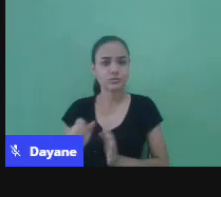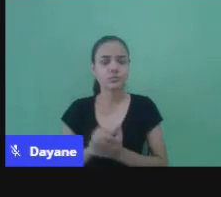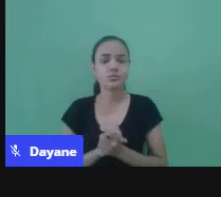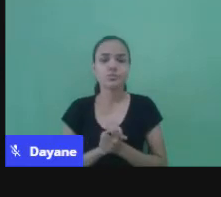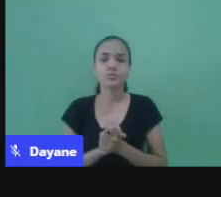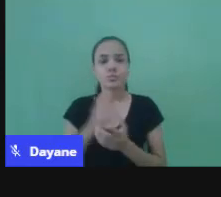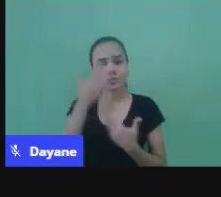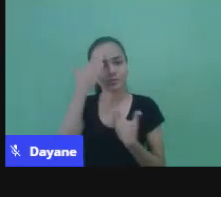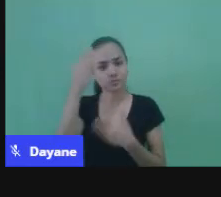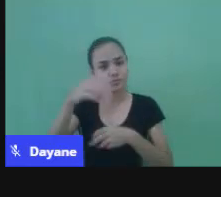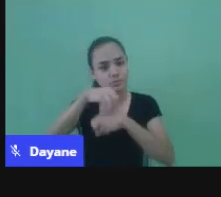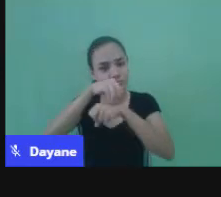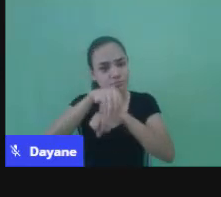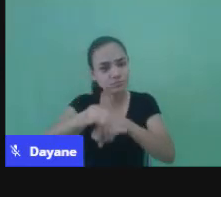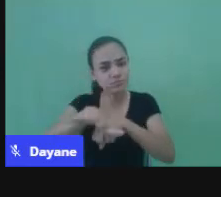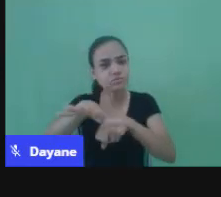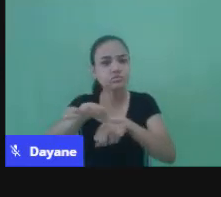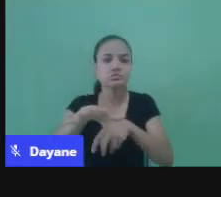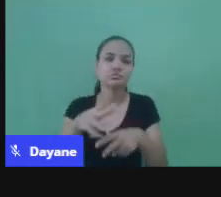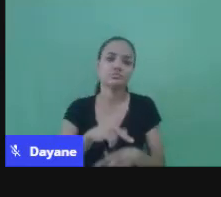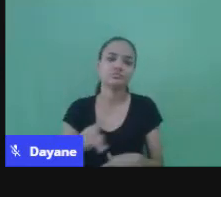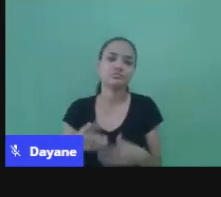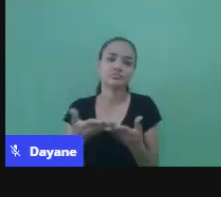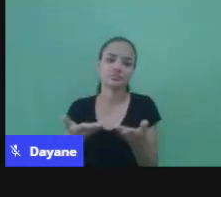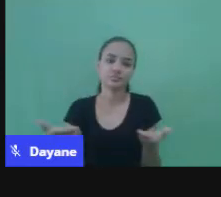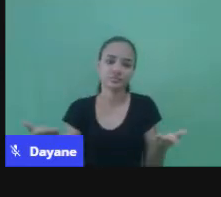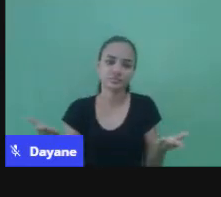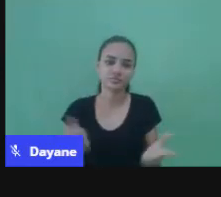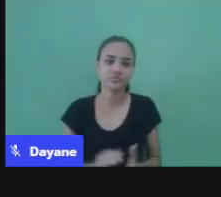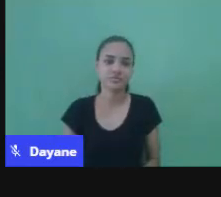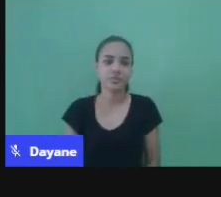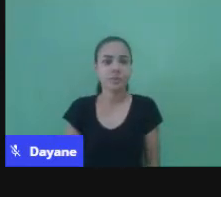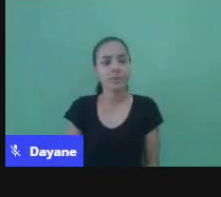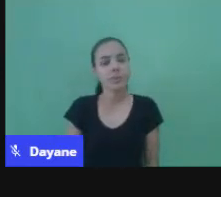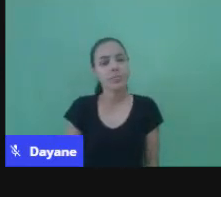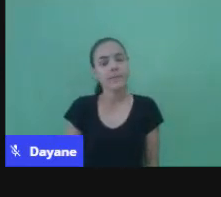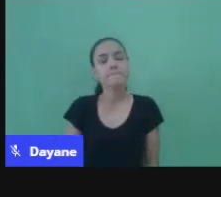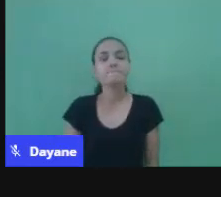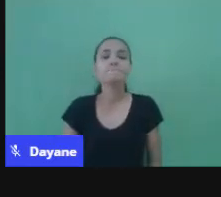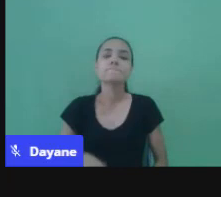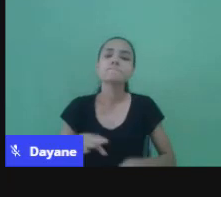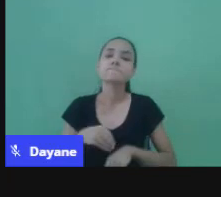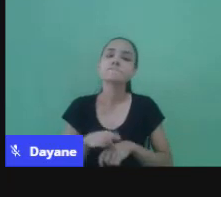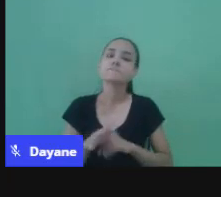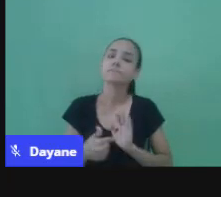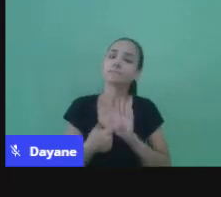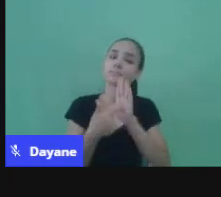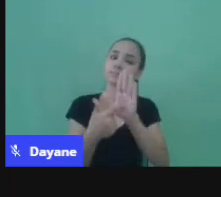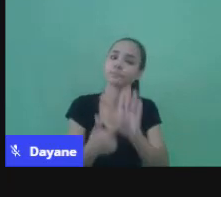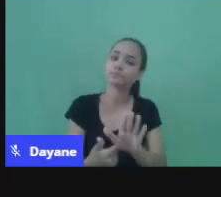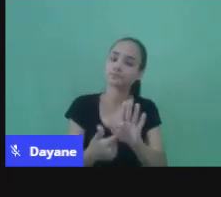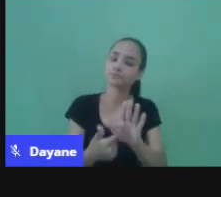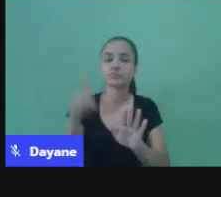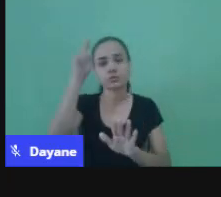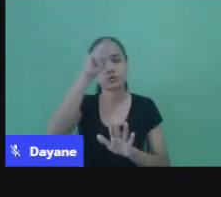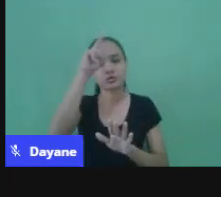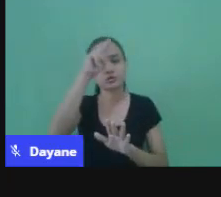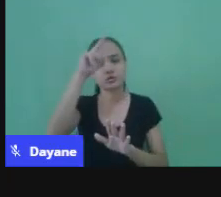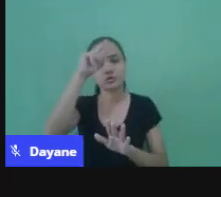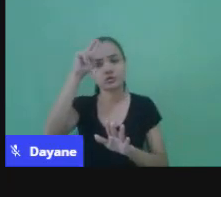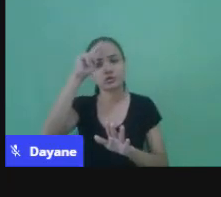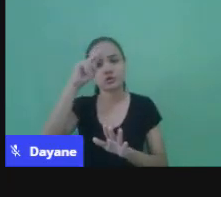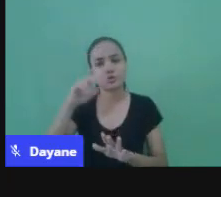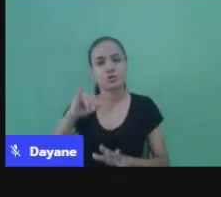E isso que eu queria compartilhar com vocês, mostrar um pouco da história do ICAS, dos animais maravilhosos com qual a gente